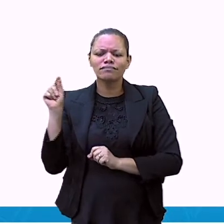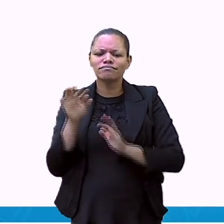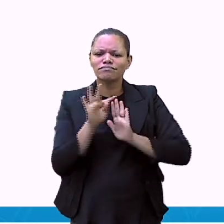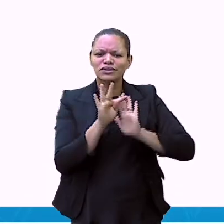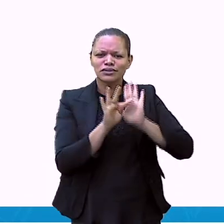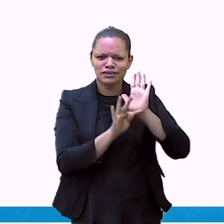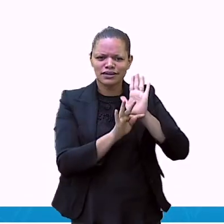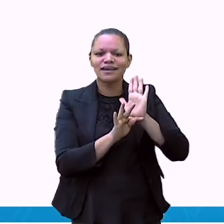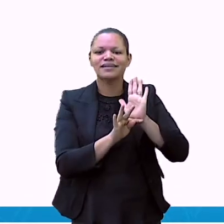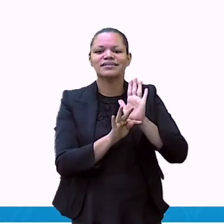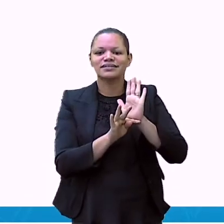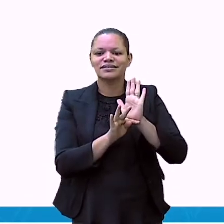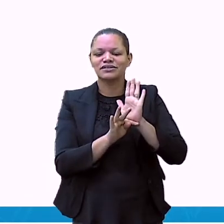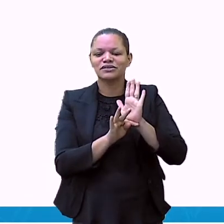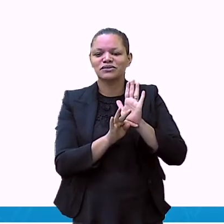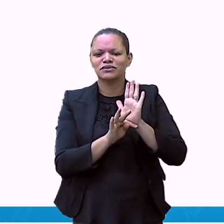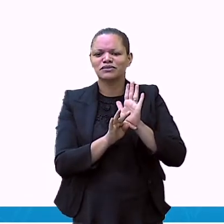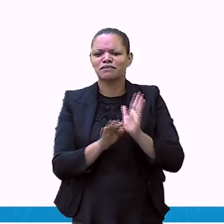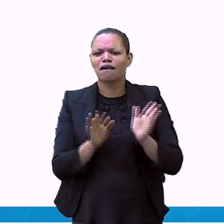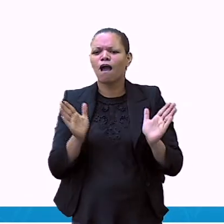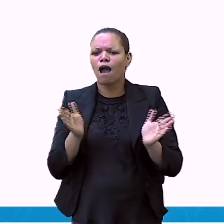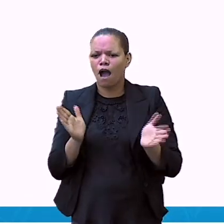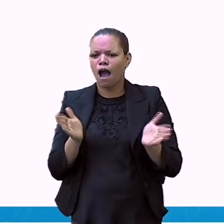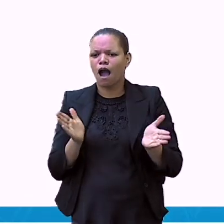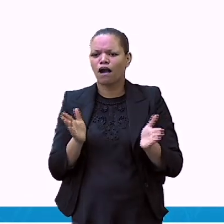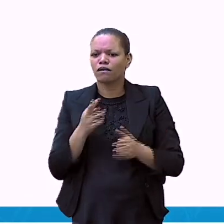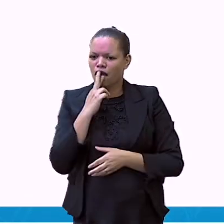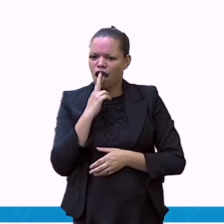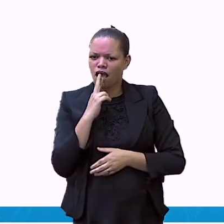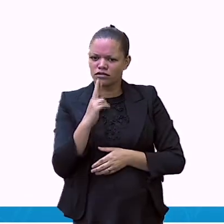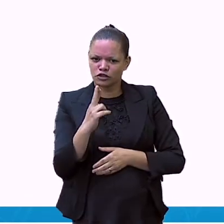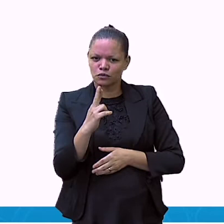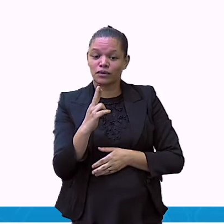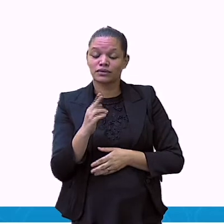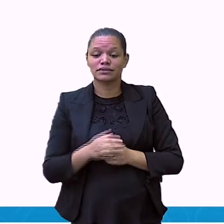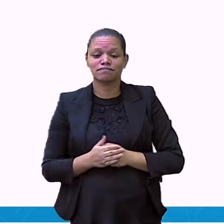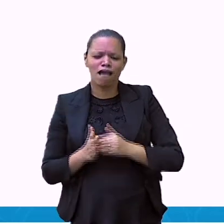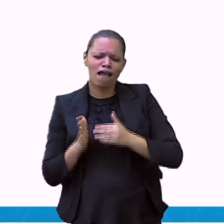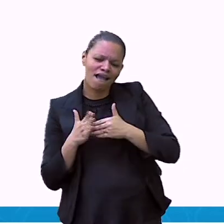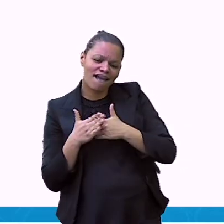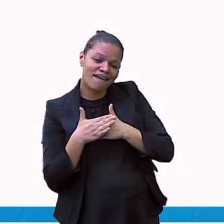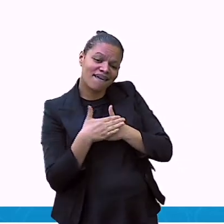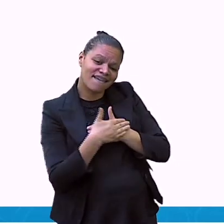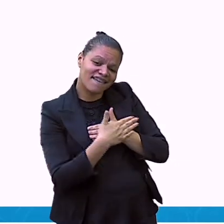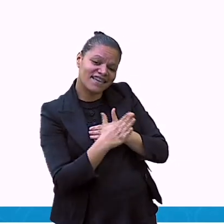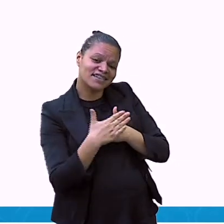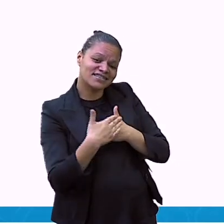estar procurando lá, ou então só conferindo para ficar mais fácil. Queridinho,